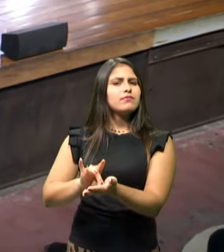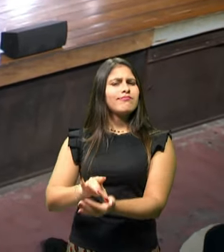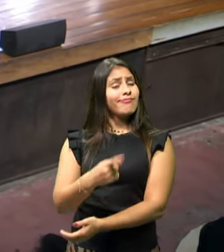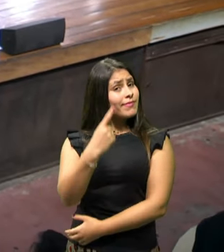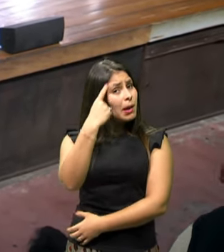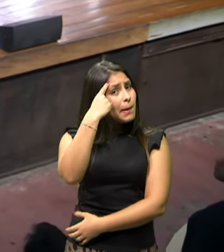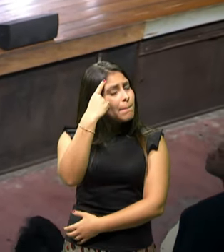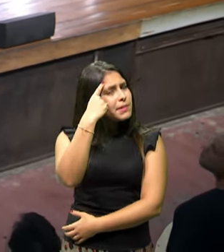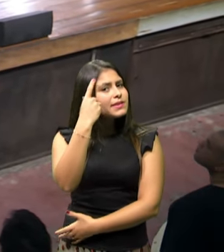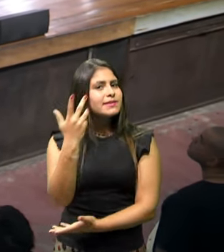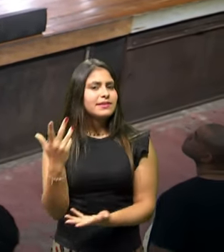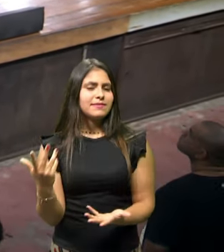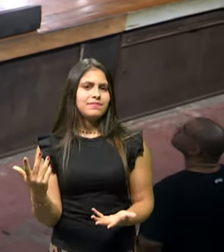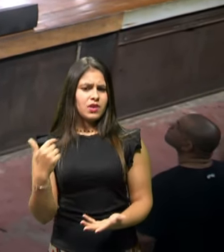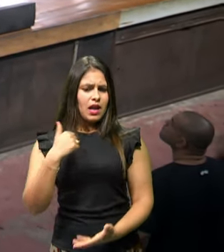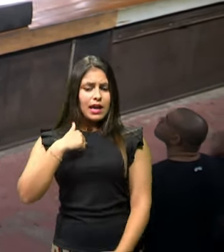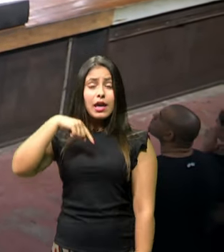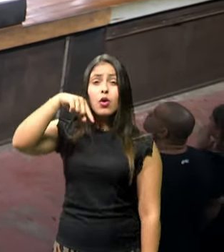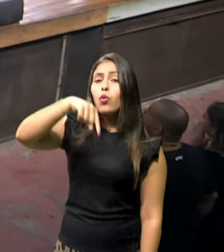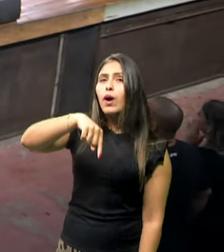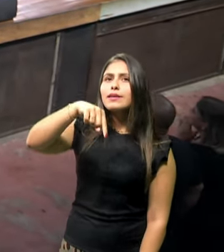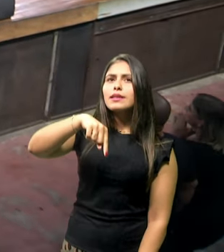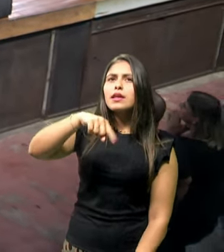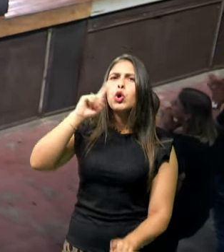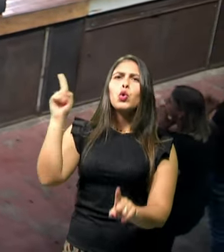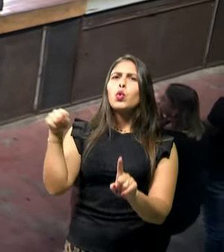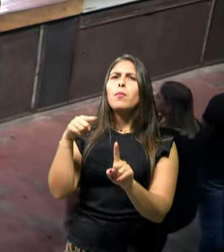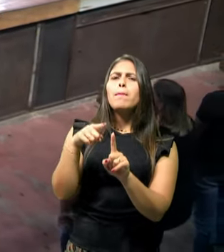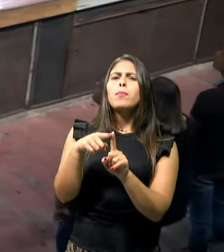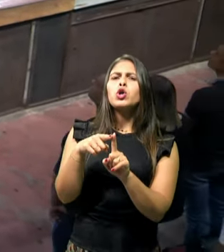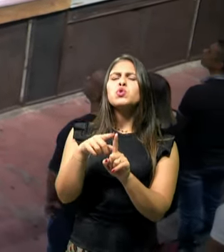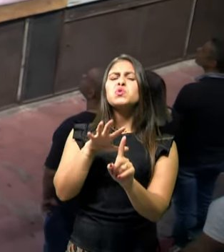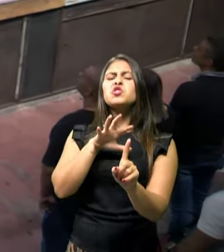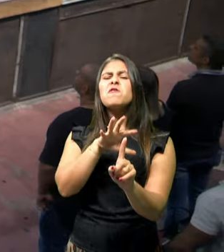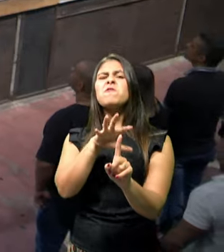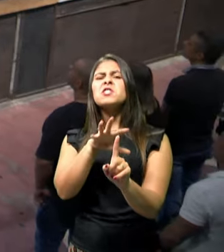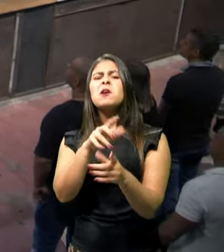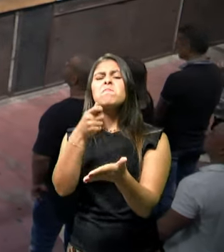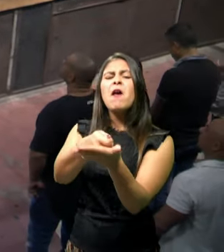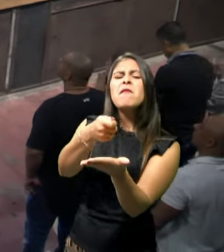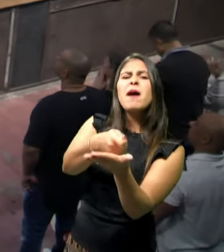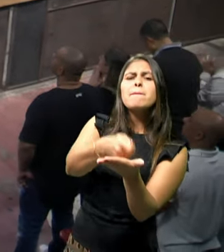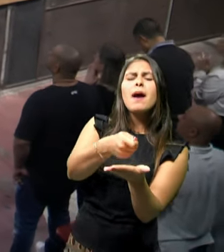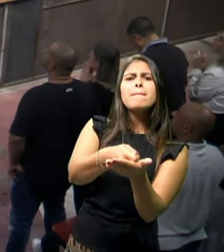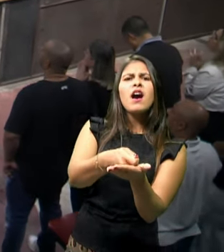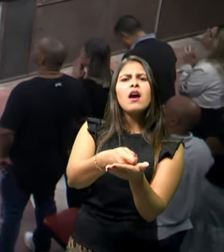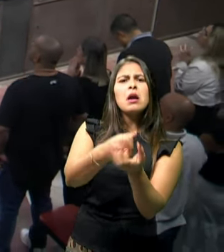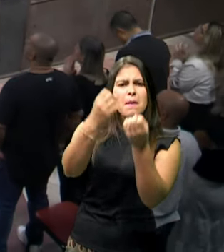Pense. Eu não vim aqui te cobrar nada, não vim aqui dizer que eu sou alguma coisa.